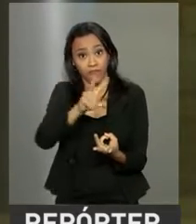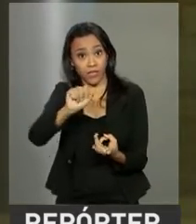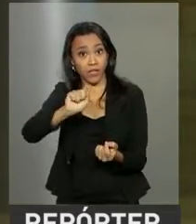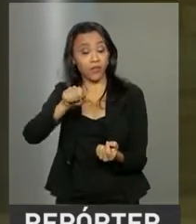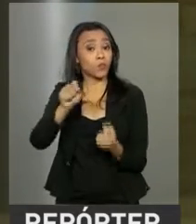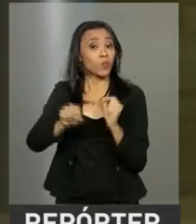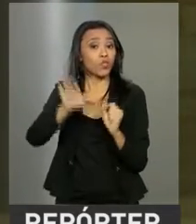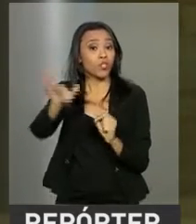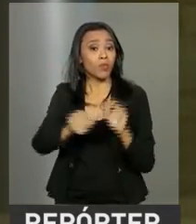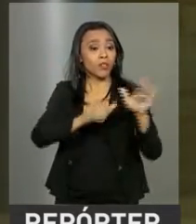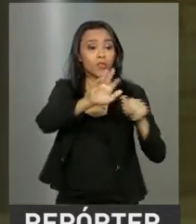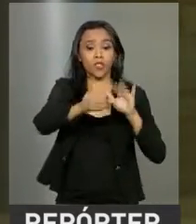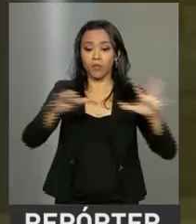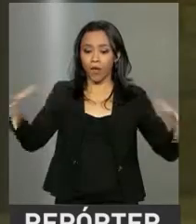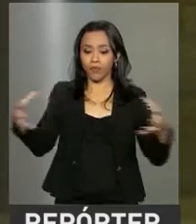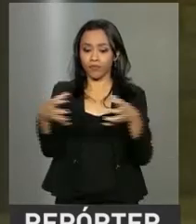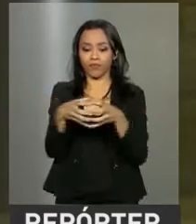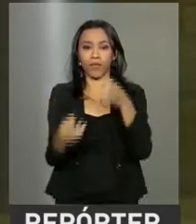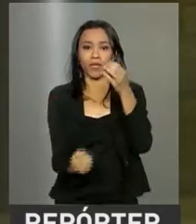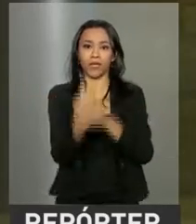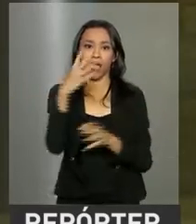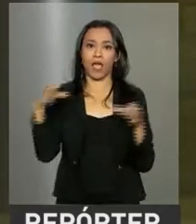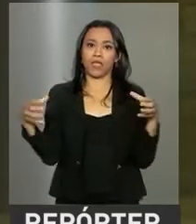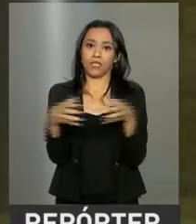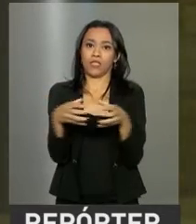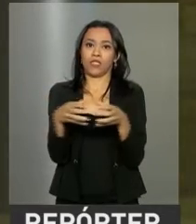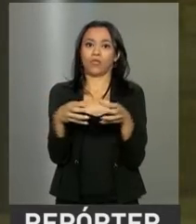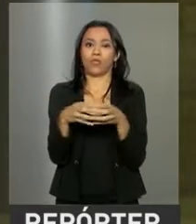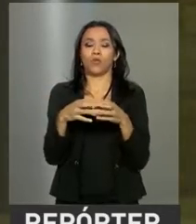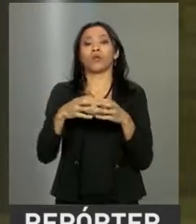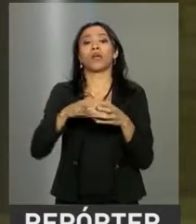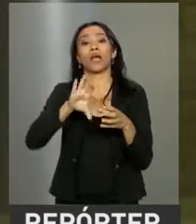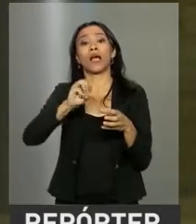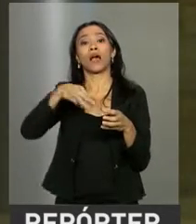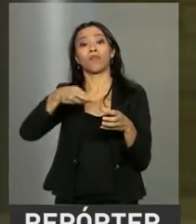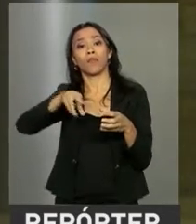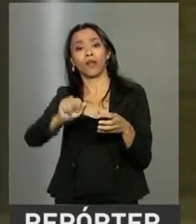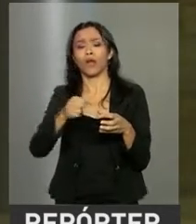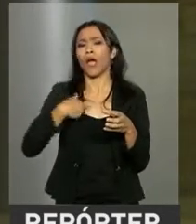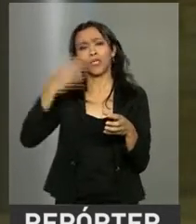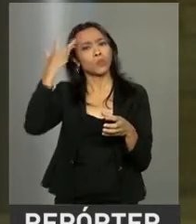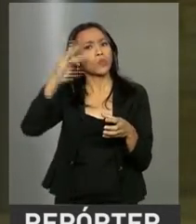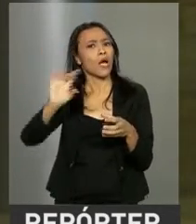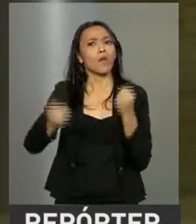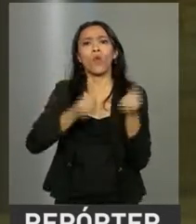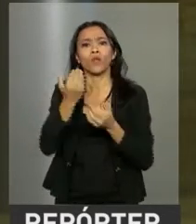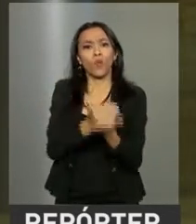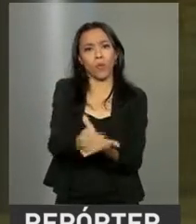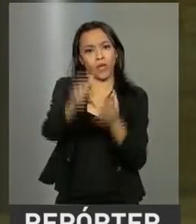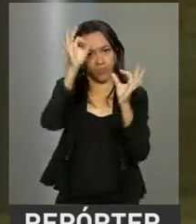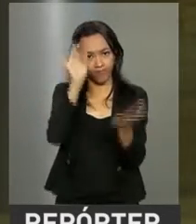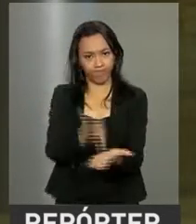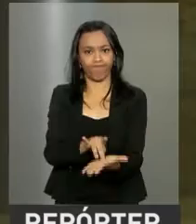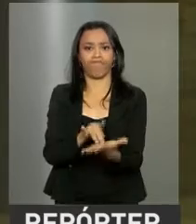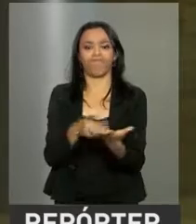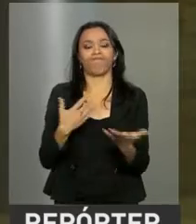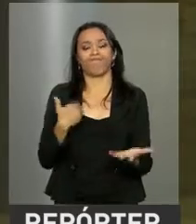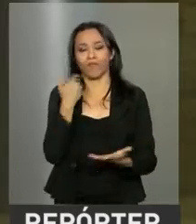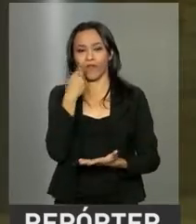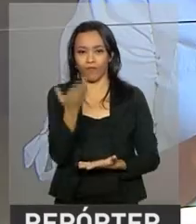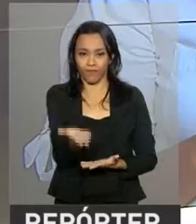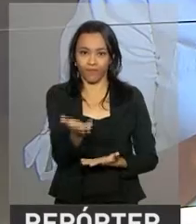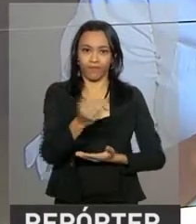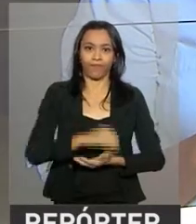chamadas para compor essas câmaras setoriais. E também ainda não há definição sobre quando elas vão começar a funcionar. José